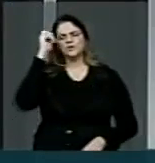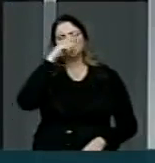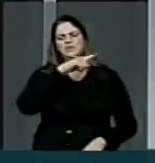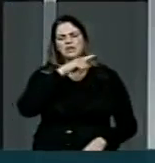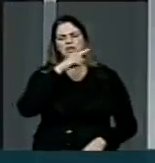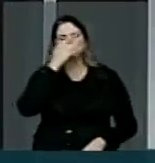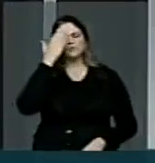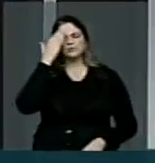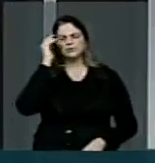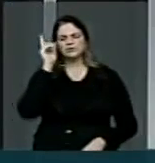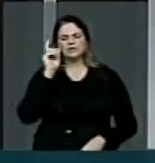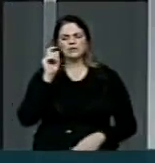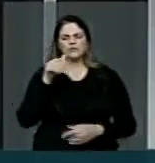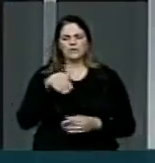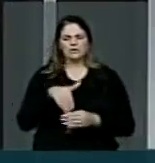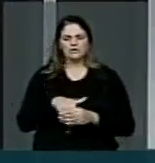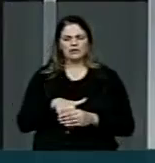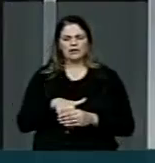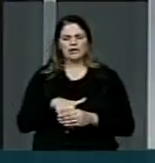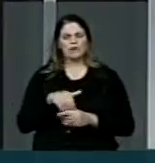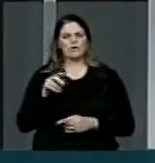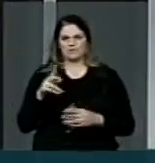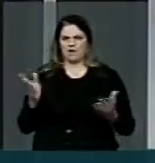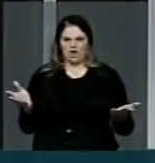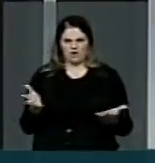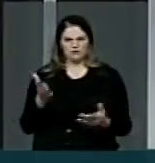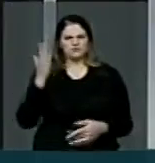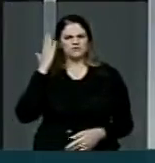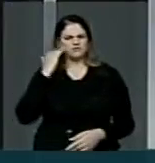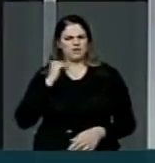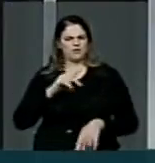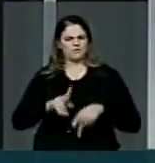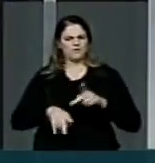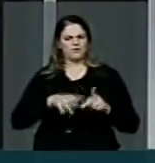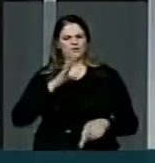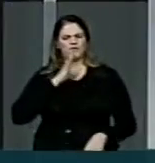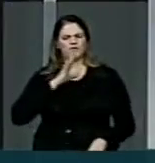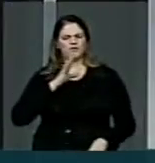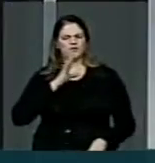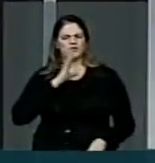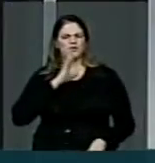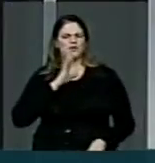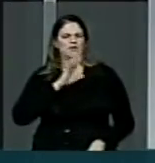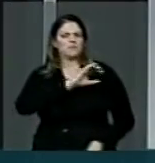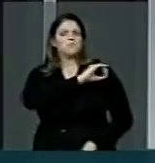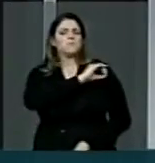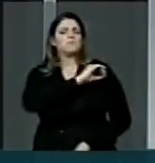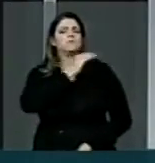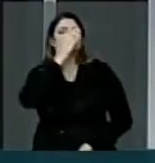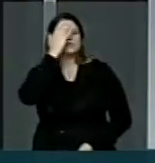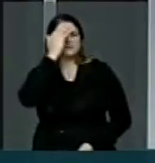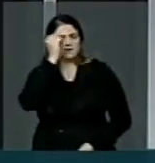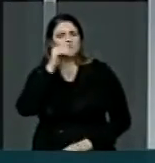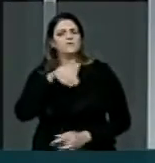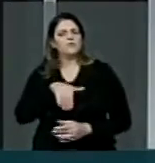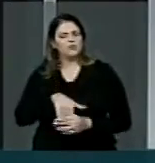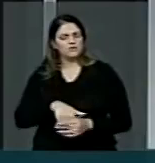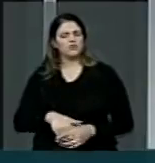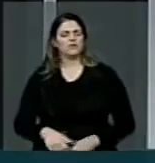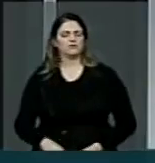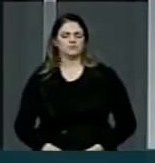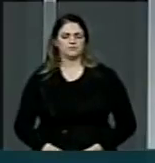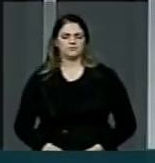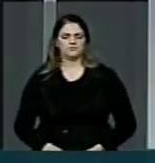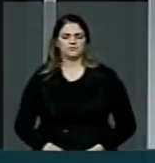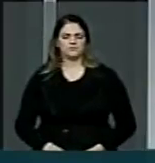mas hoje não. O próprio eleitor que nós chamamos que não é, que é analfabeto, hoje sabe votar perfeitamente, tanto é